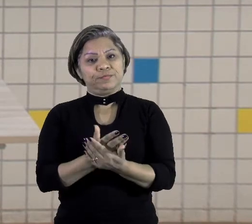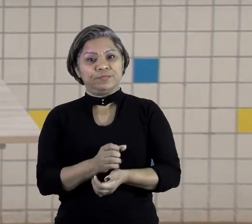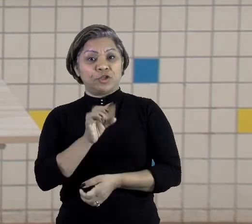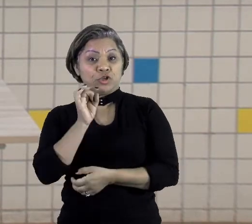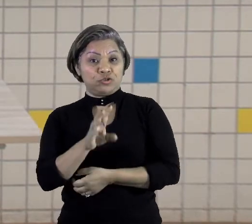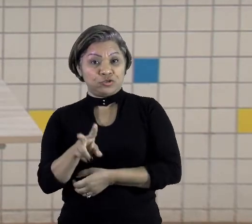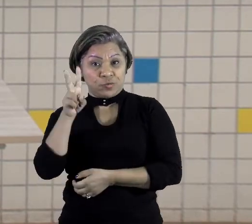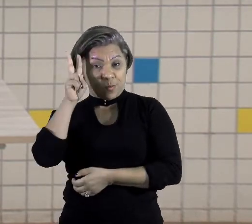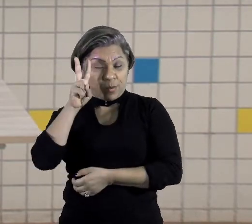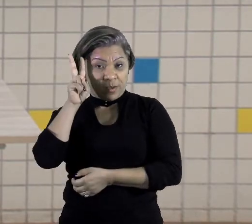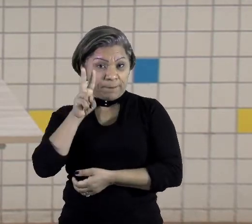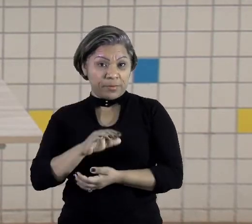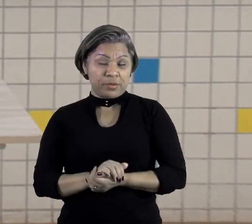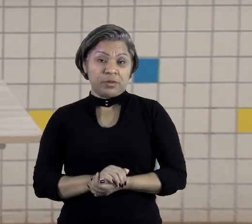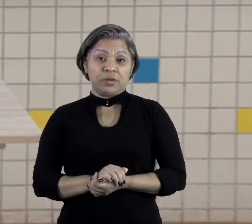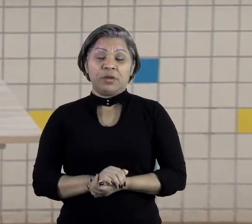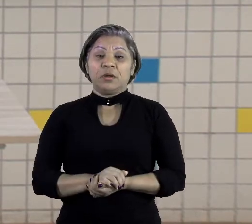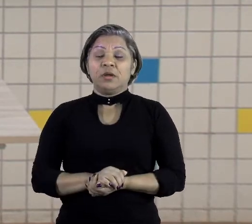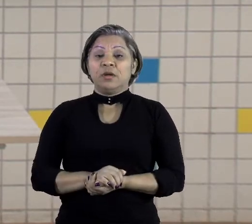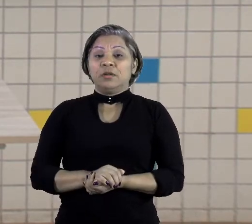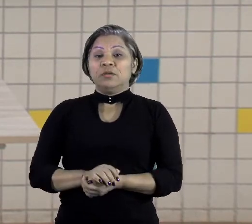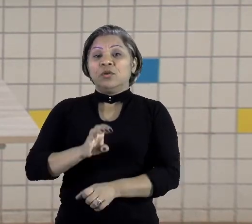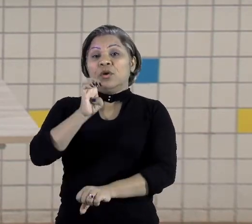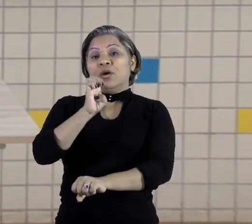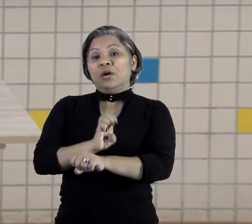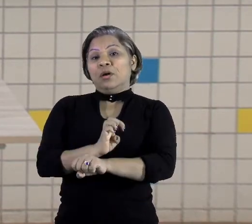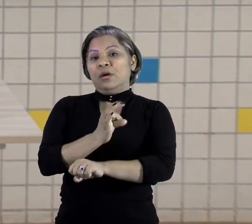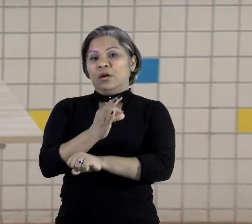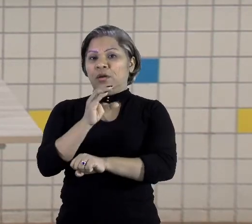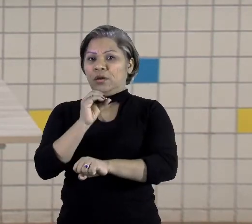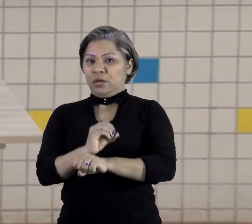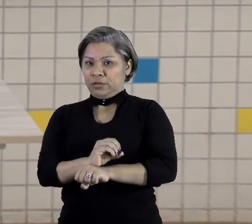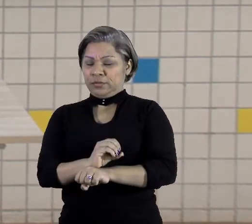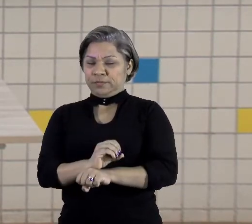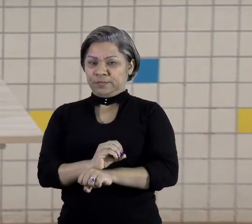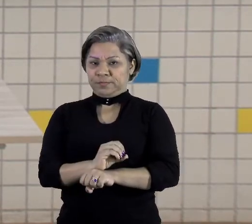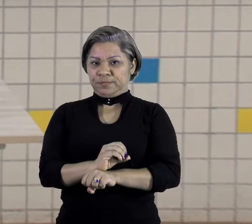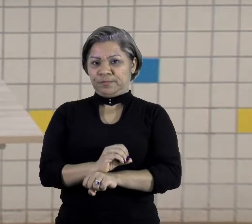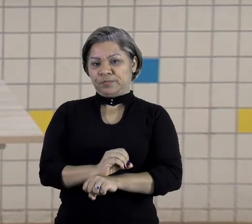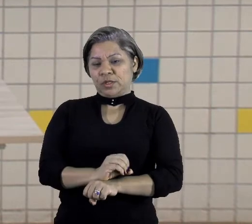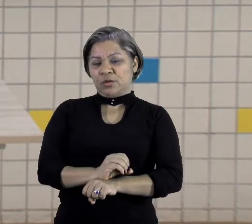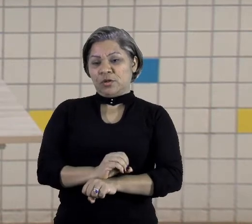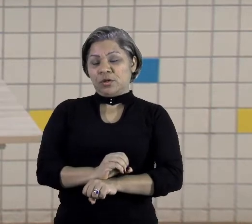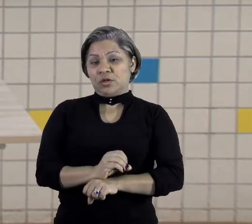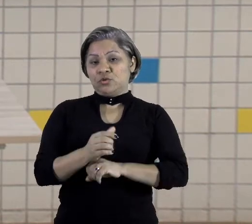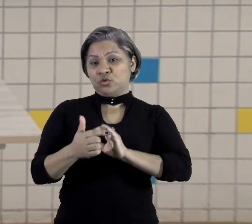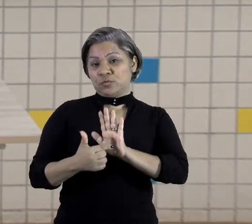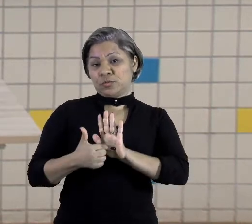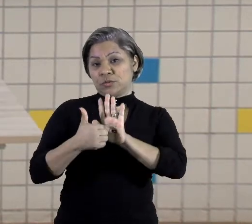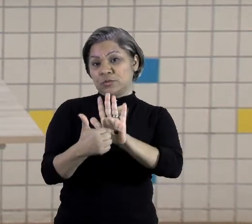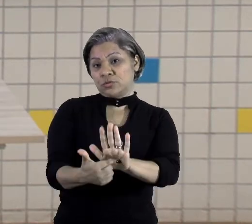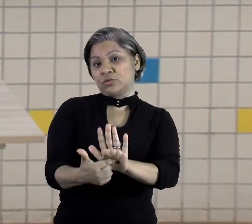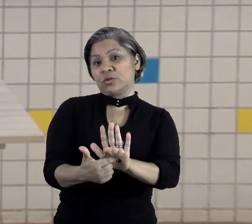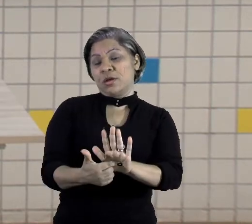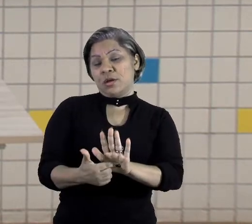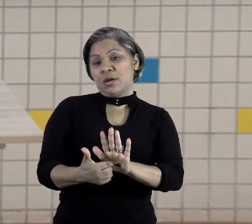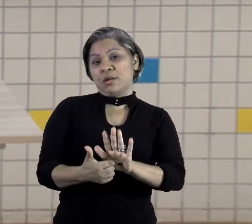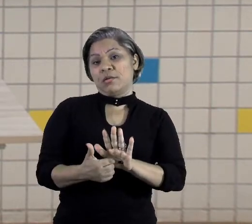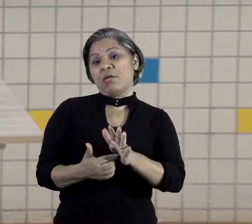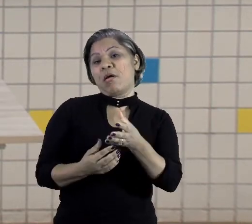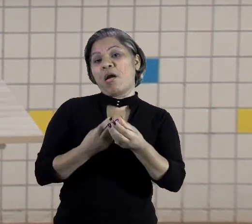para vocês que no estado do Tocantins tem algumas cidades que se destacam nessa questão da agricultura e da